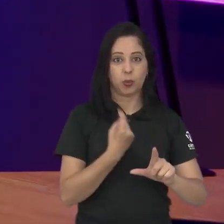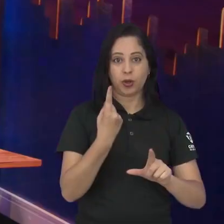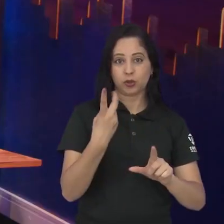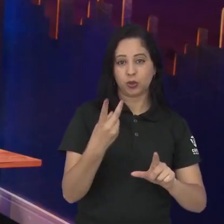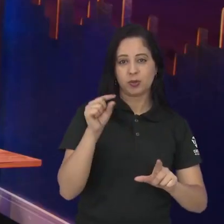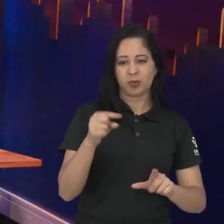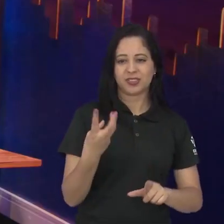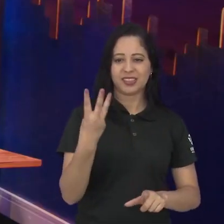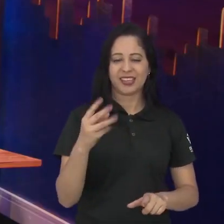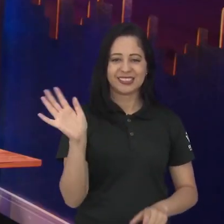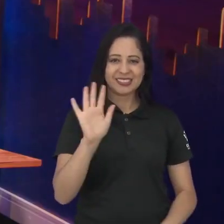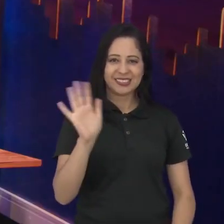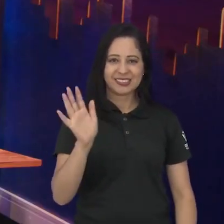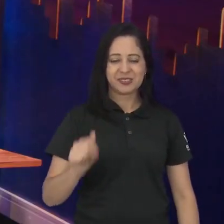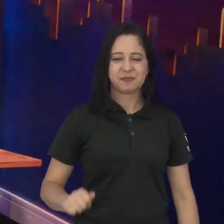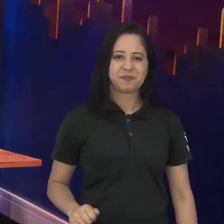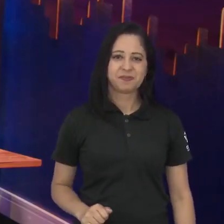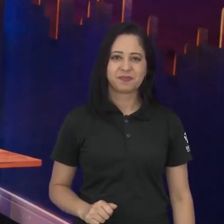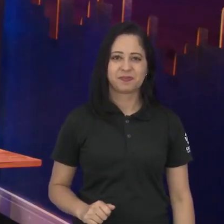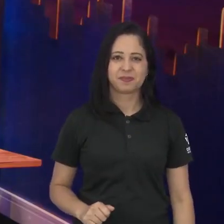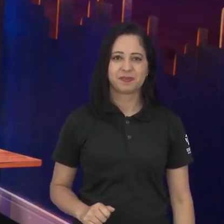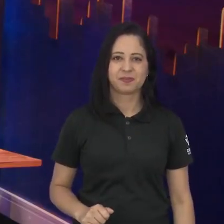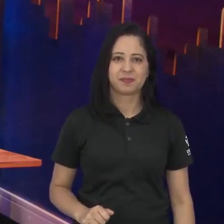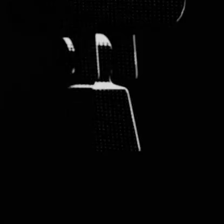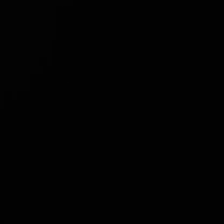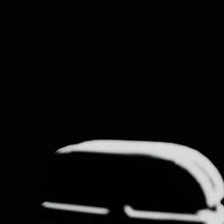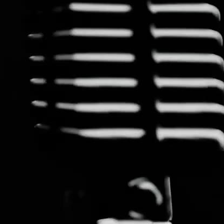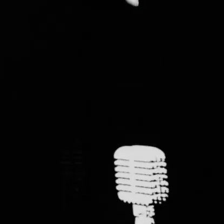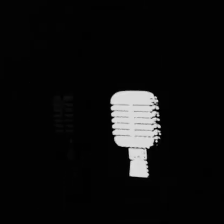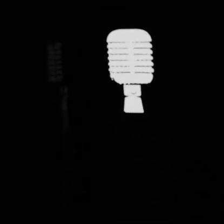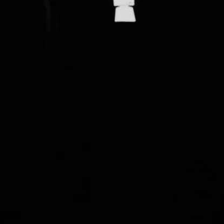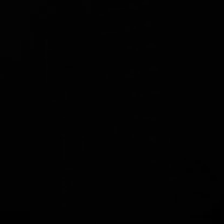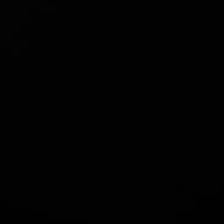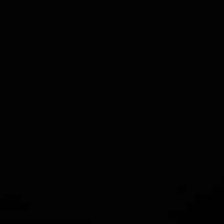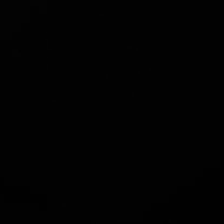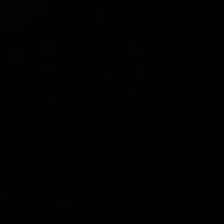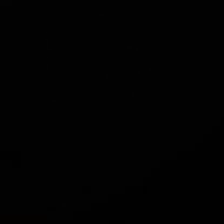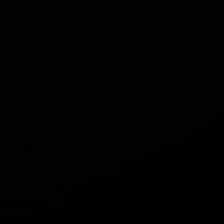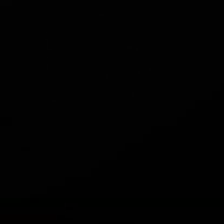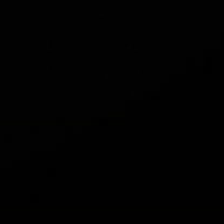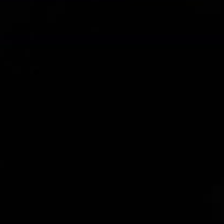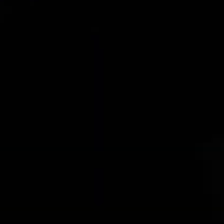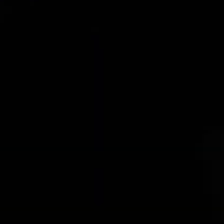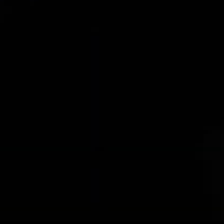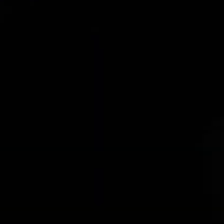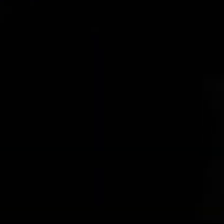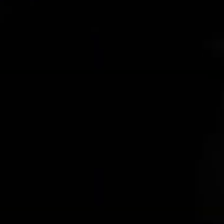12.3. Pessoal, até a próxima. Tchau, tchau.